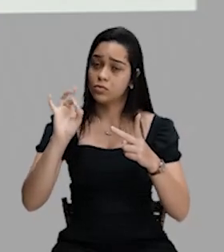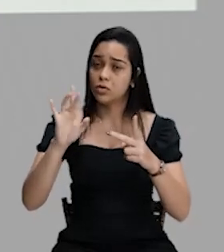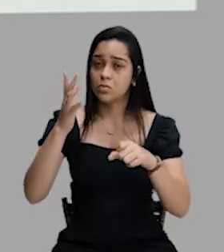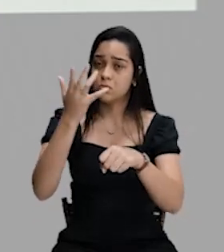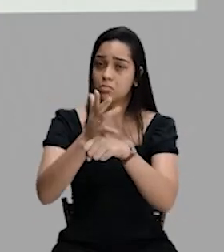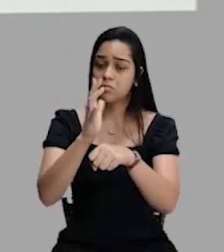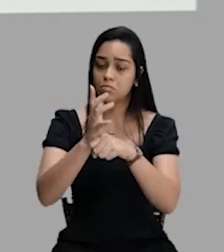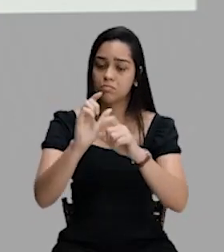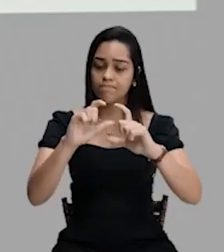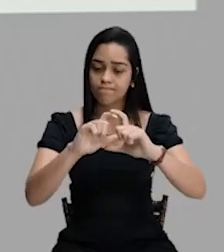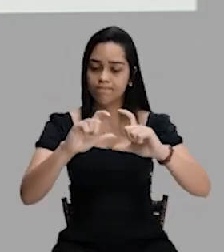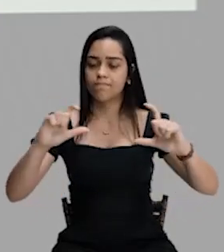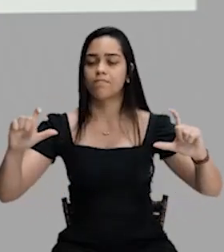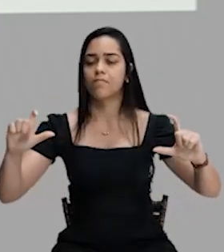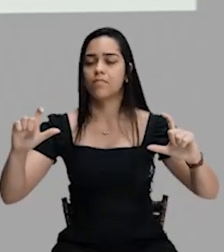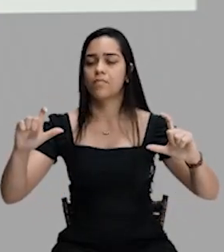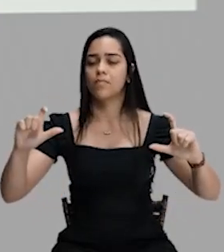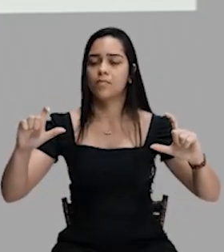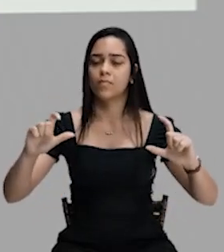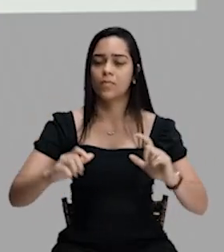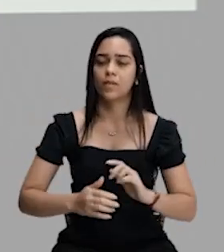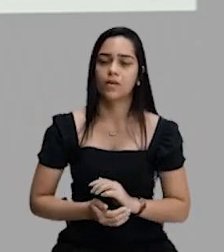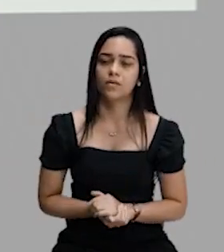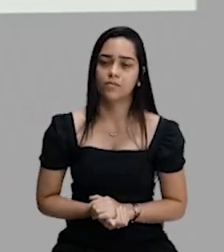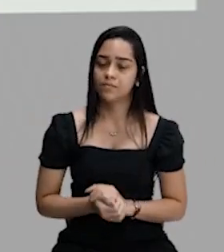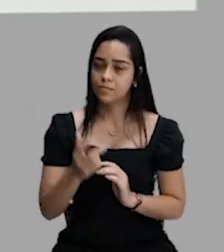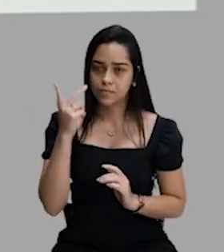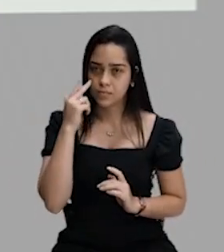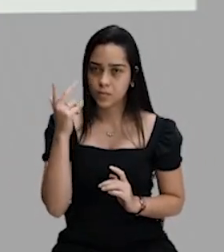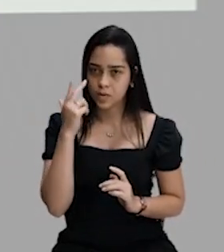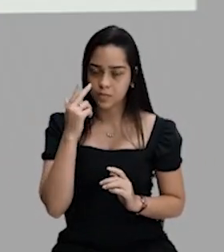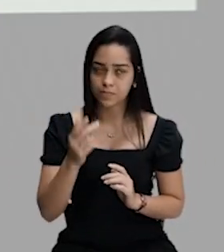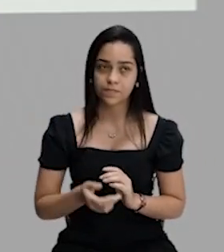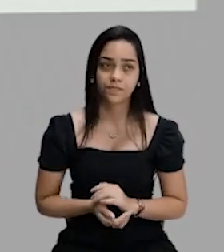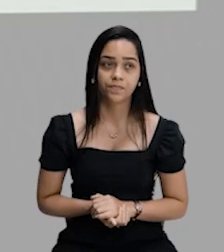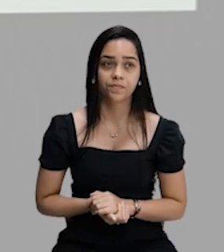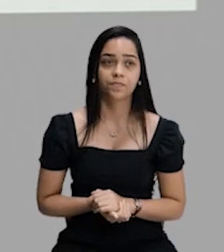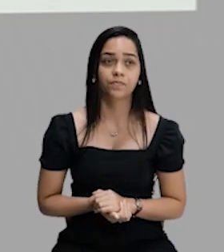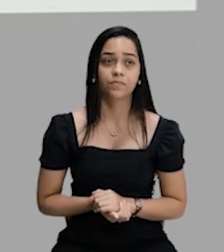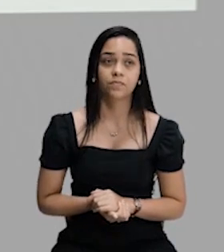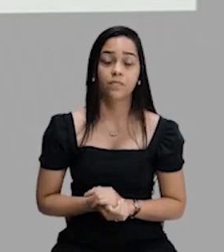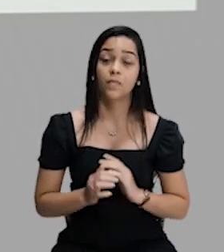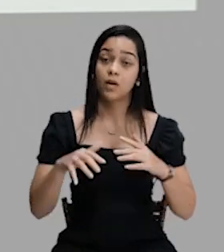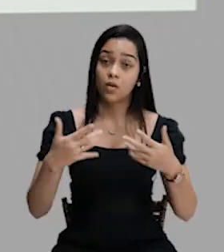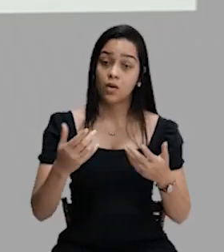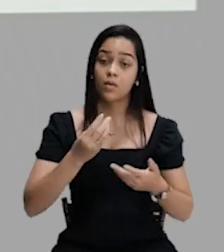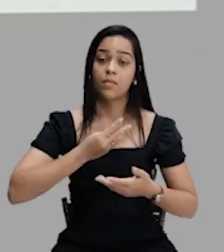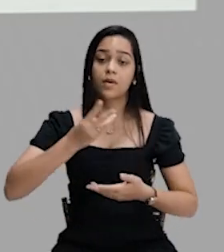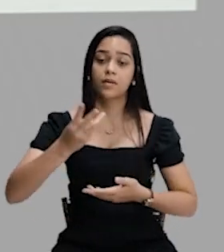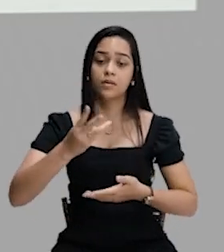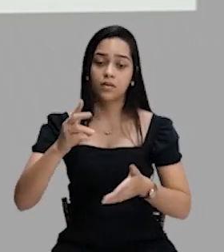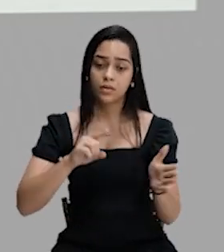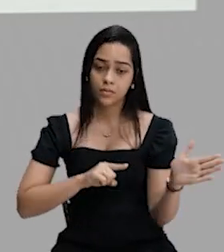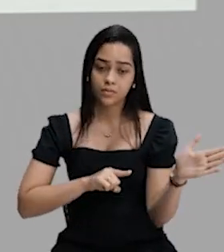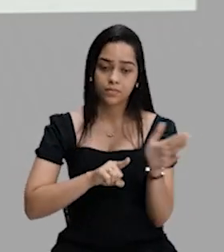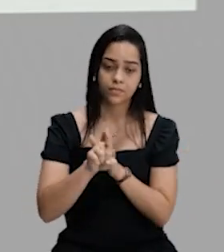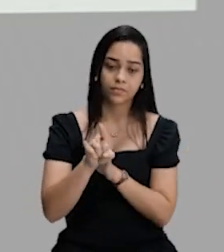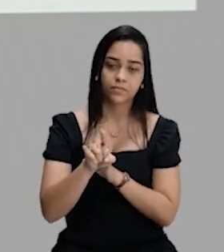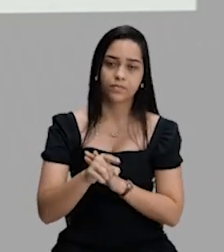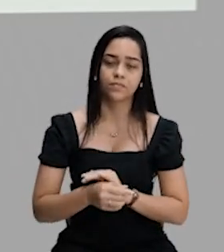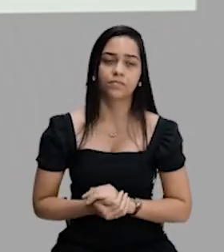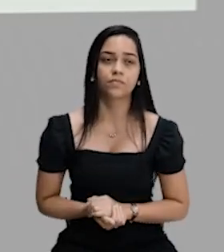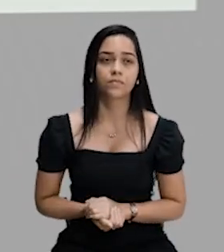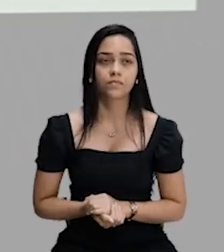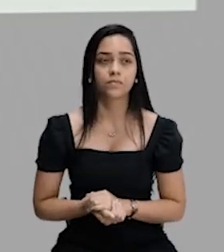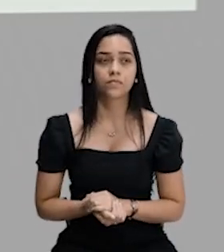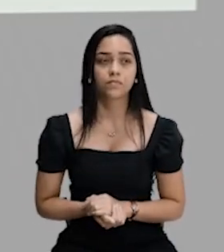aplicação de fórmula né só aplicação de fórmula bem tranquila Vamos agora para terceira terceira